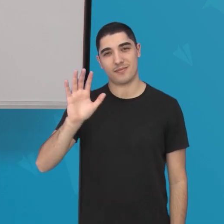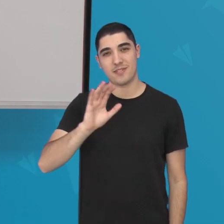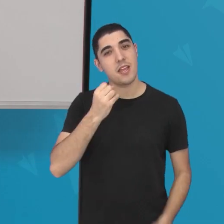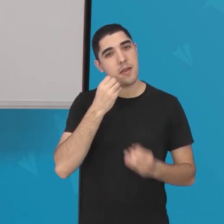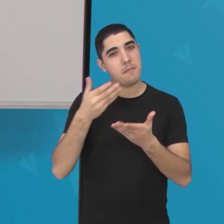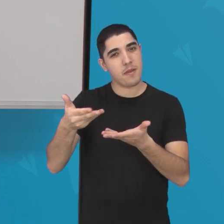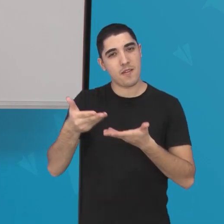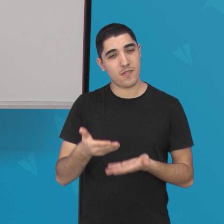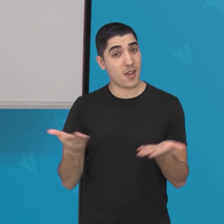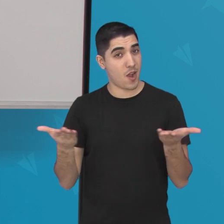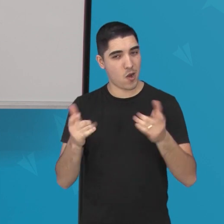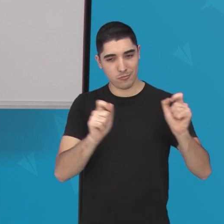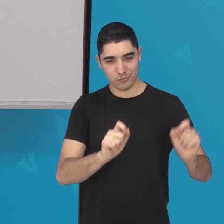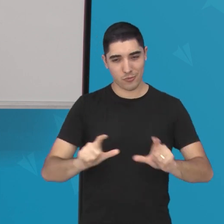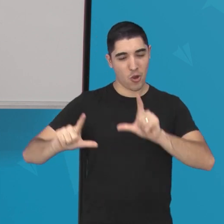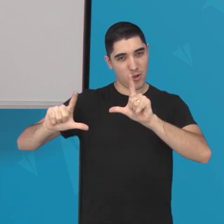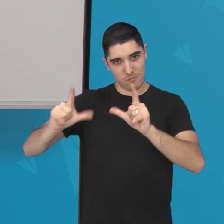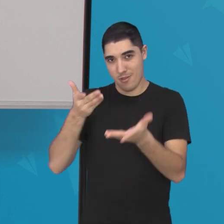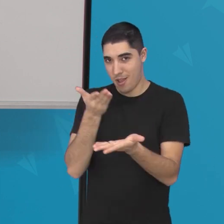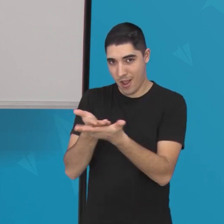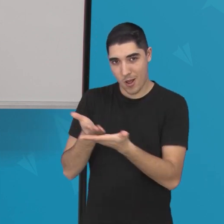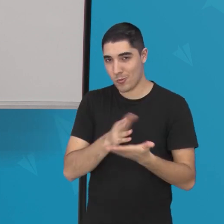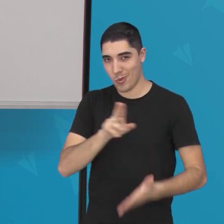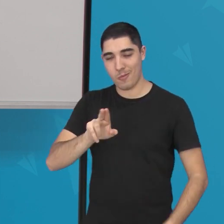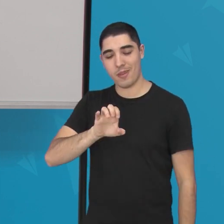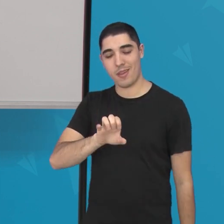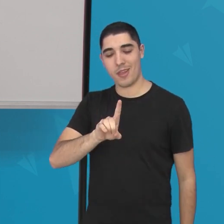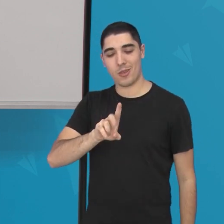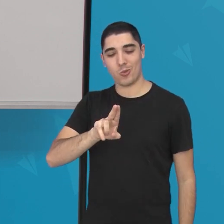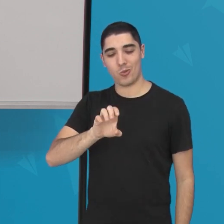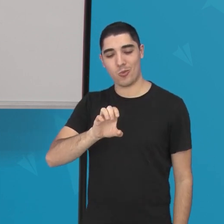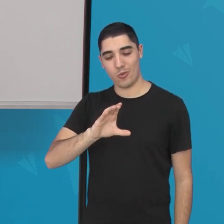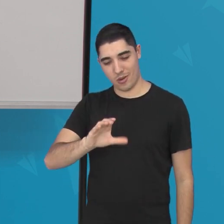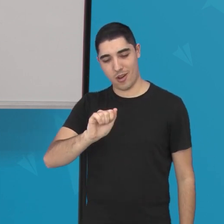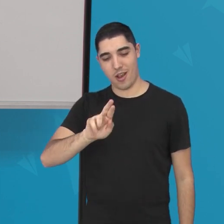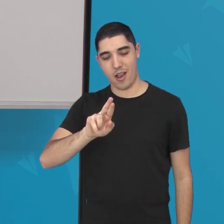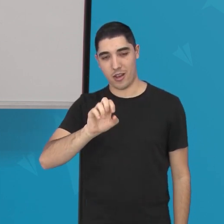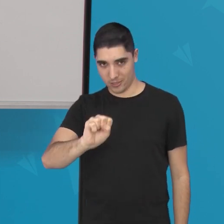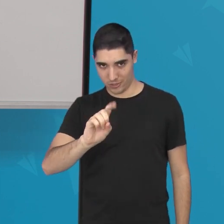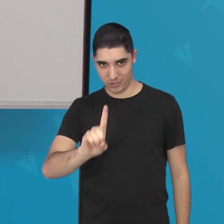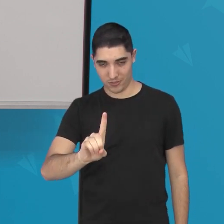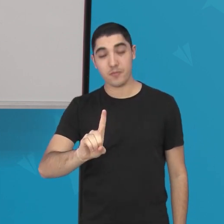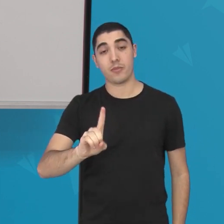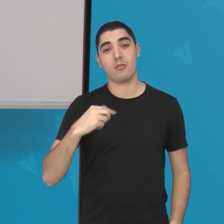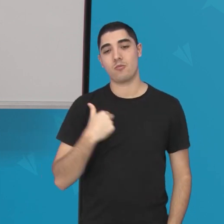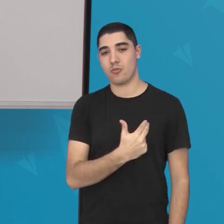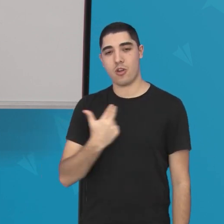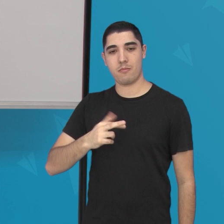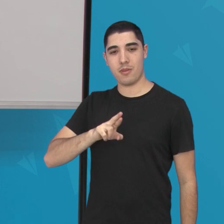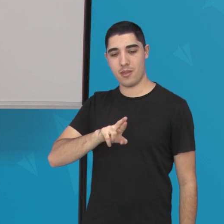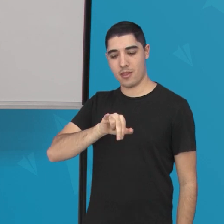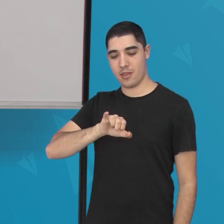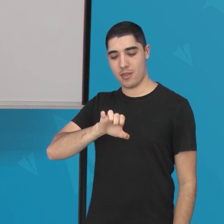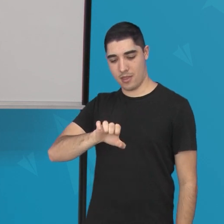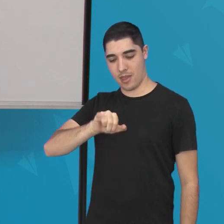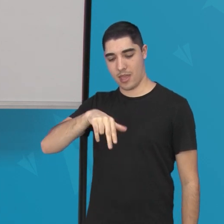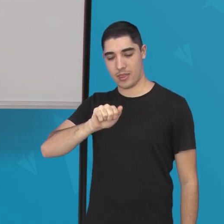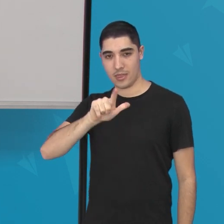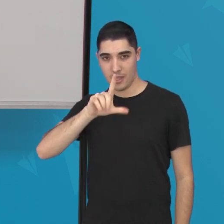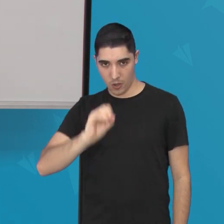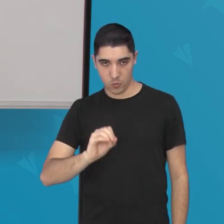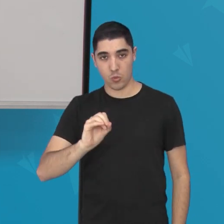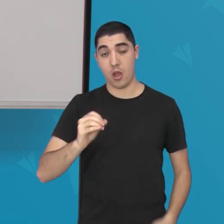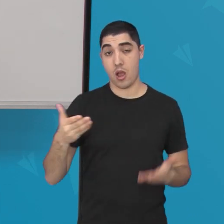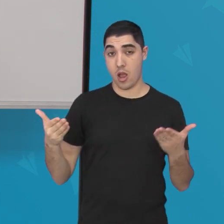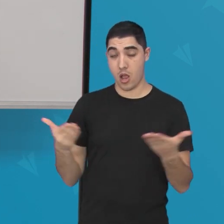Olá, bem-vindos ao Educast. Meu nome é Reinaldo e hoje nós vamos falar sobre equação do primeiro grau.